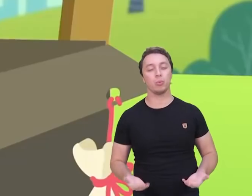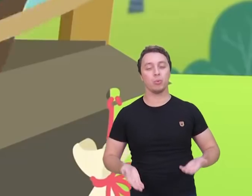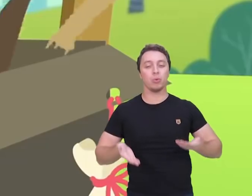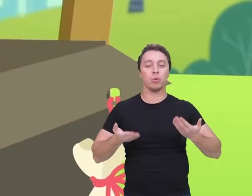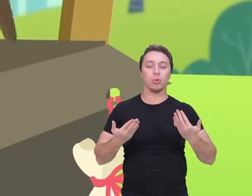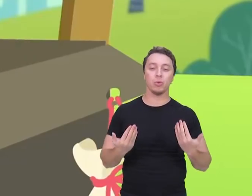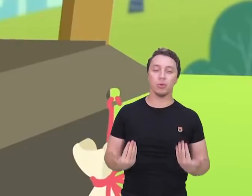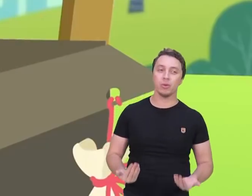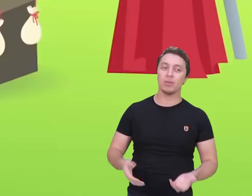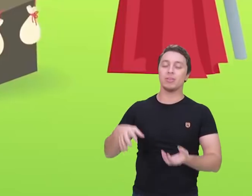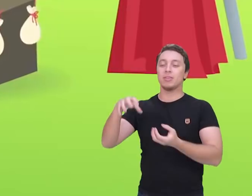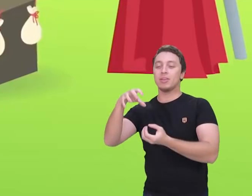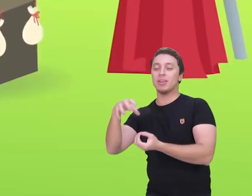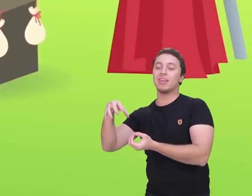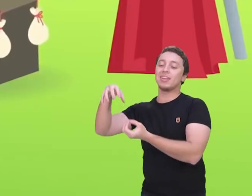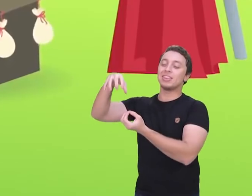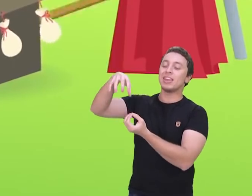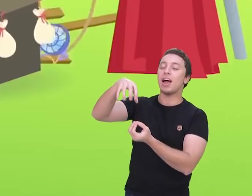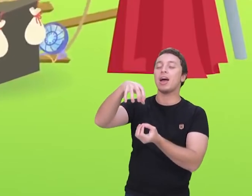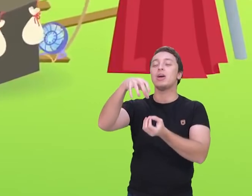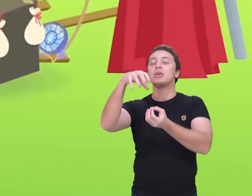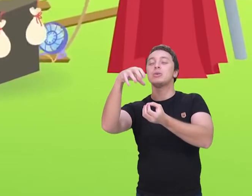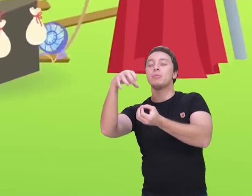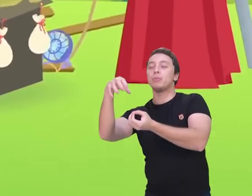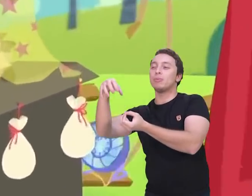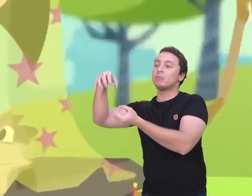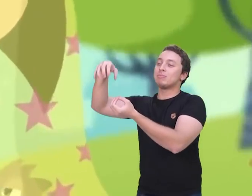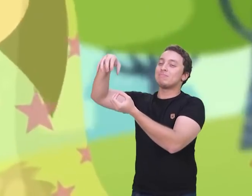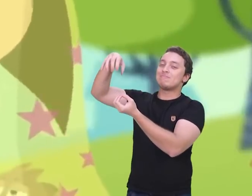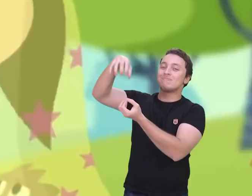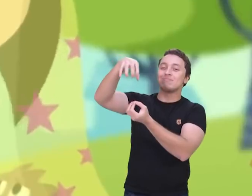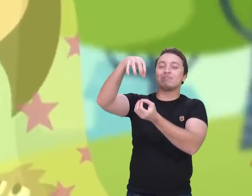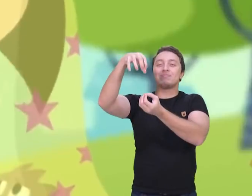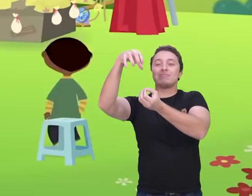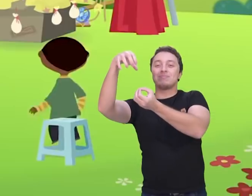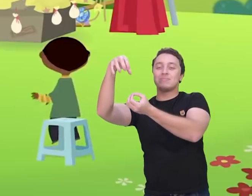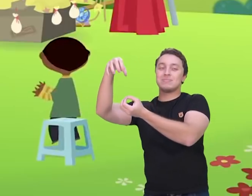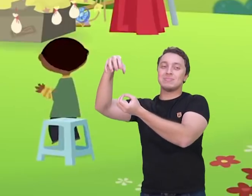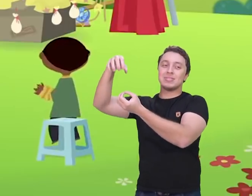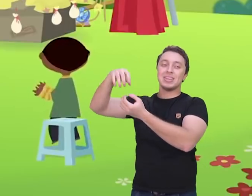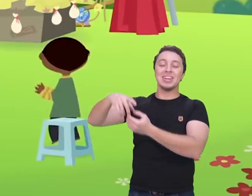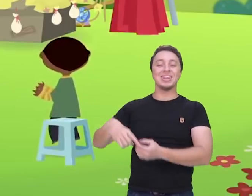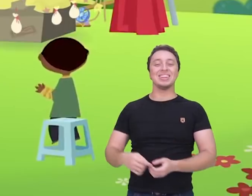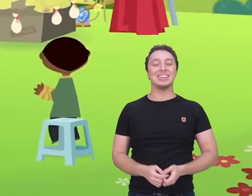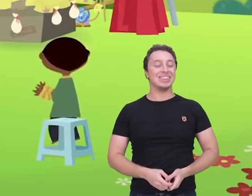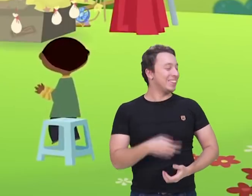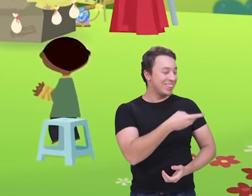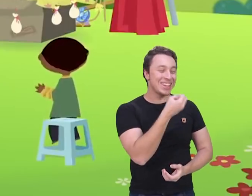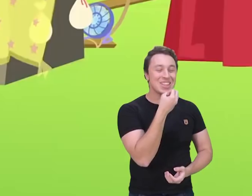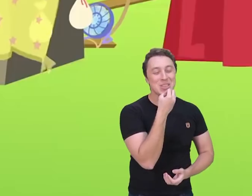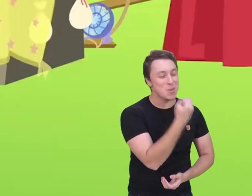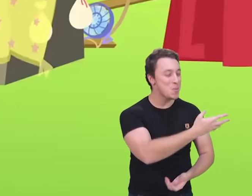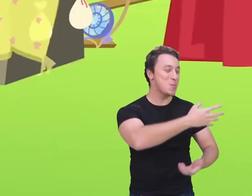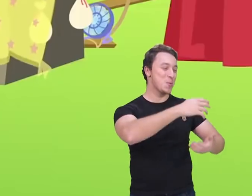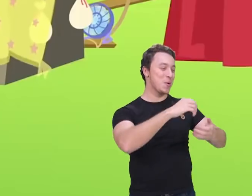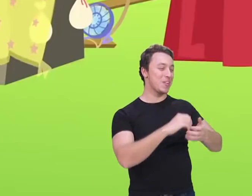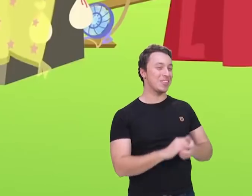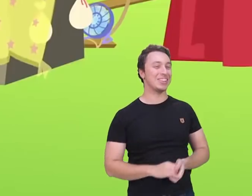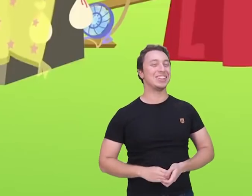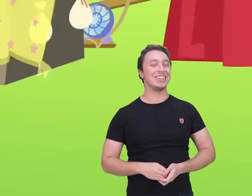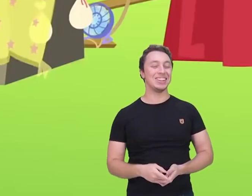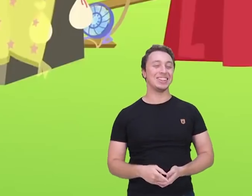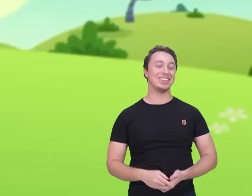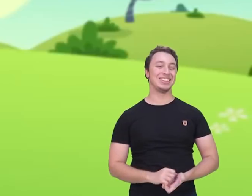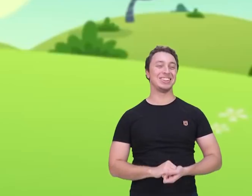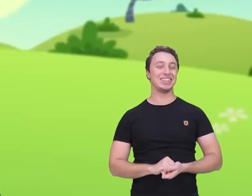tão quente que levanta a gente. Isso foi incrível! Essa música